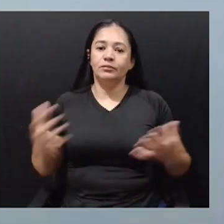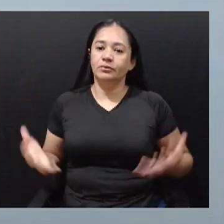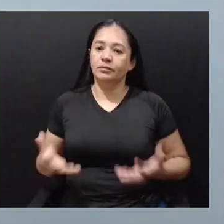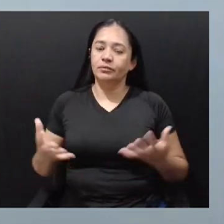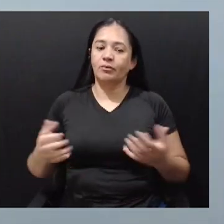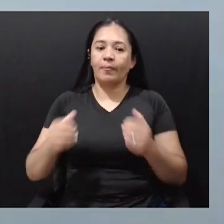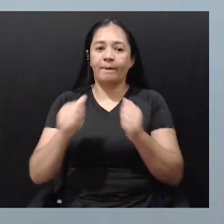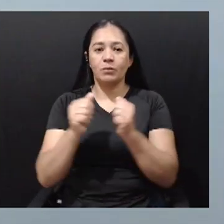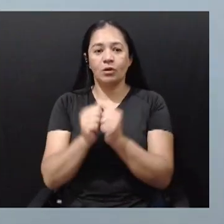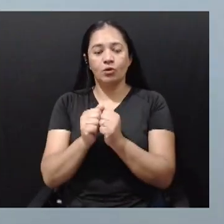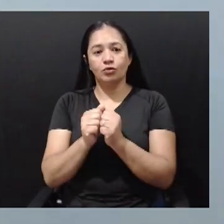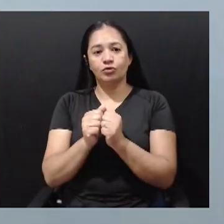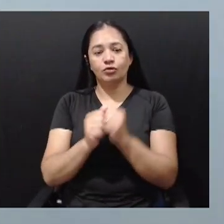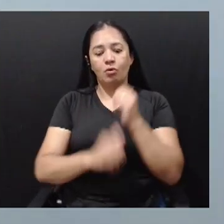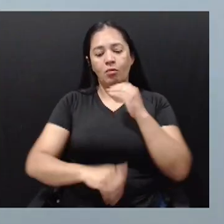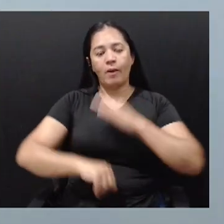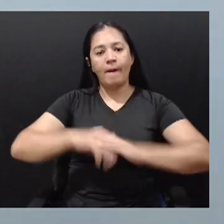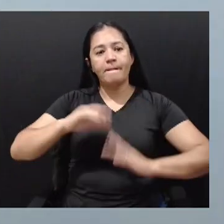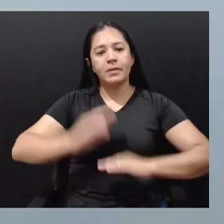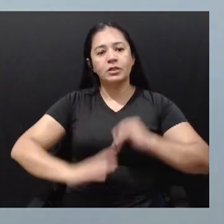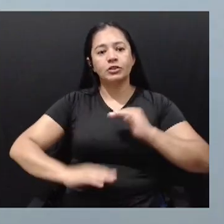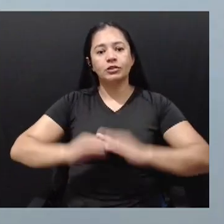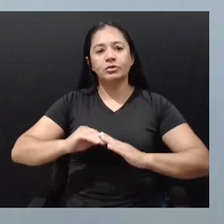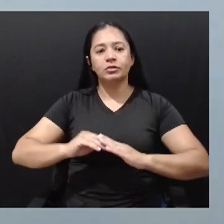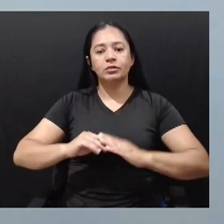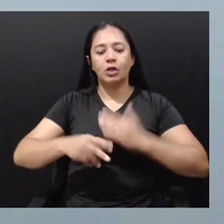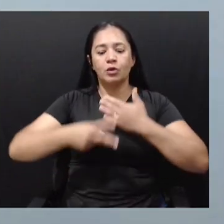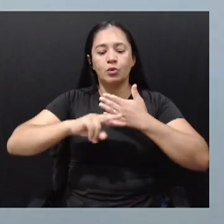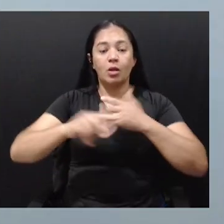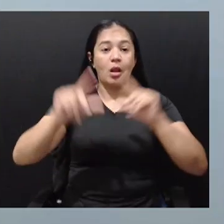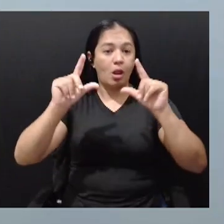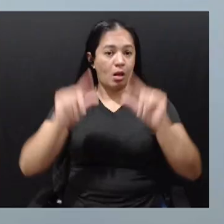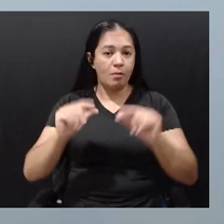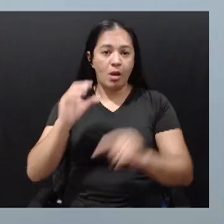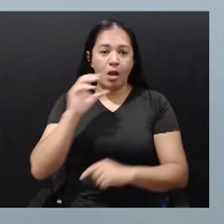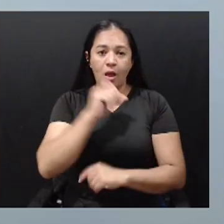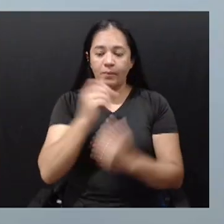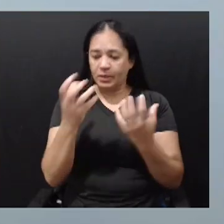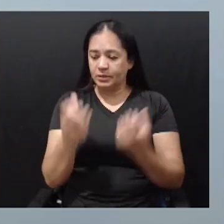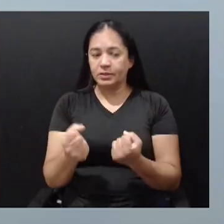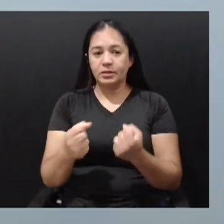eficiência e poucos efeitos colaterais, uma rápida adesão por parte das pacientes.